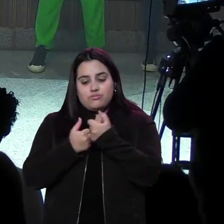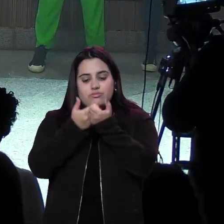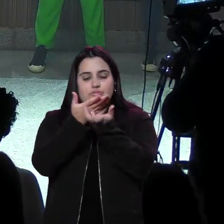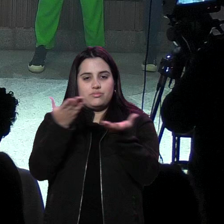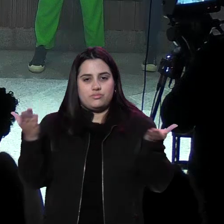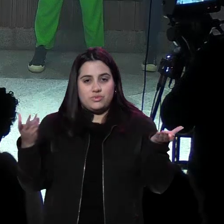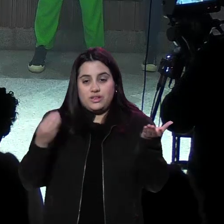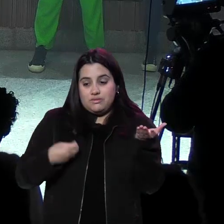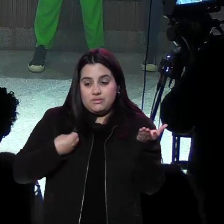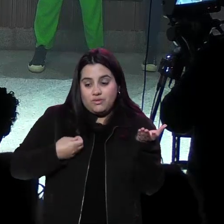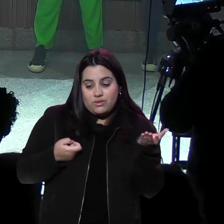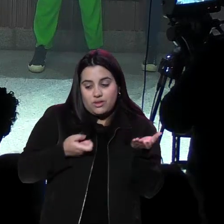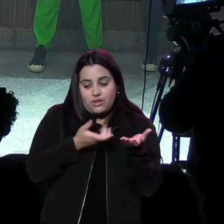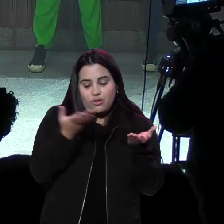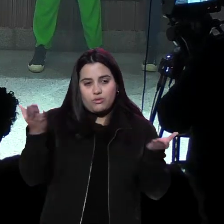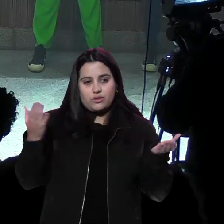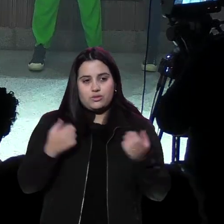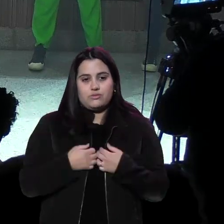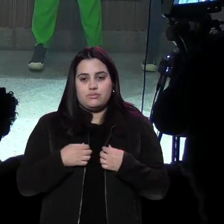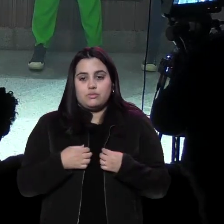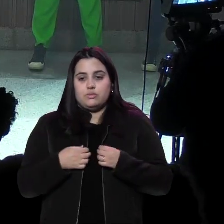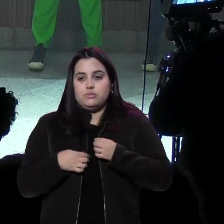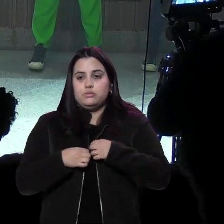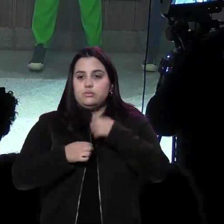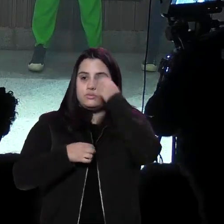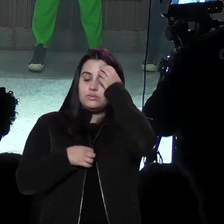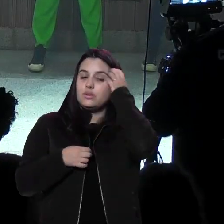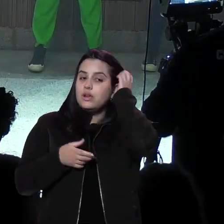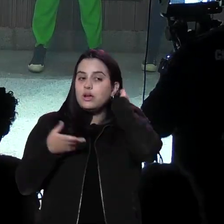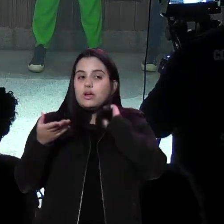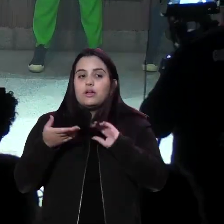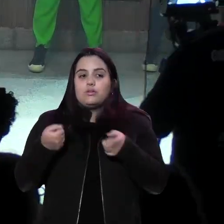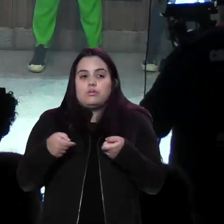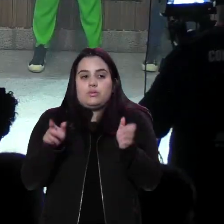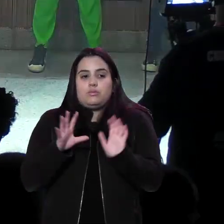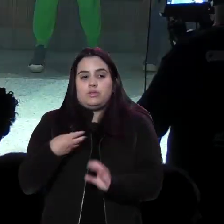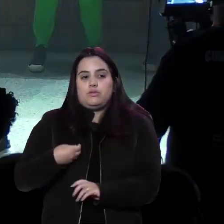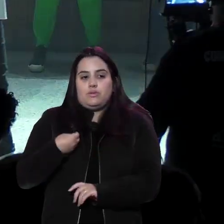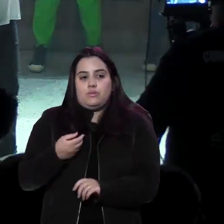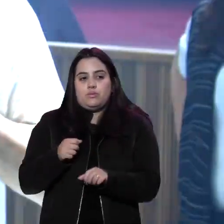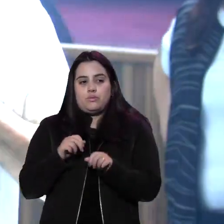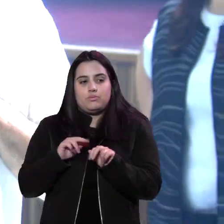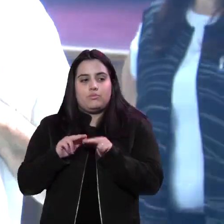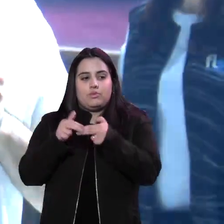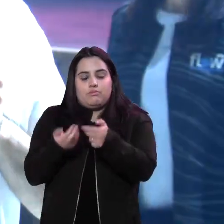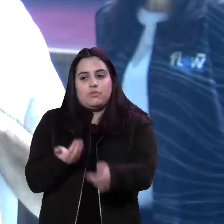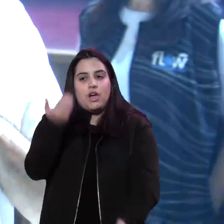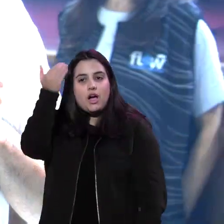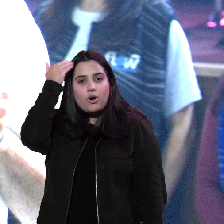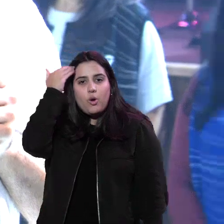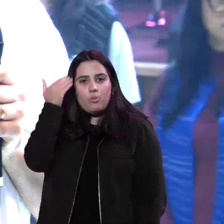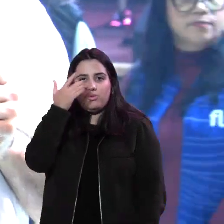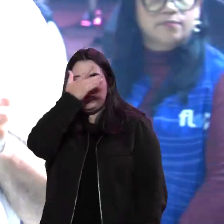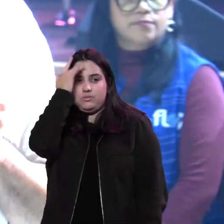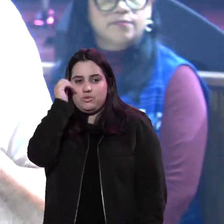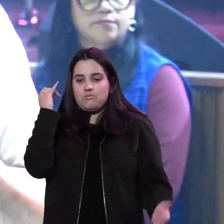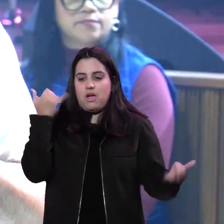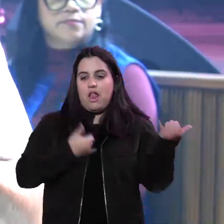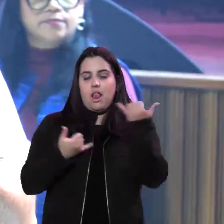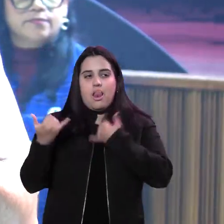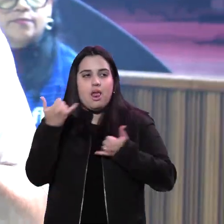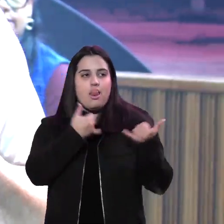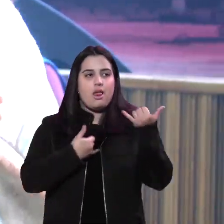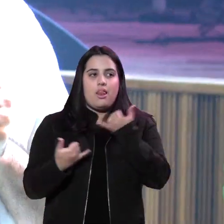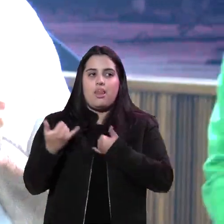nova. E por isso você não precisa mais viver escravo da culpa, escravo do que as pessoas falaram sobre